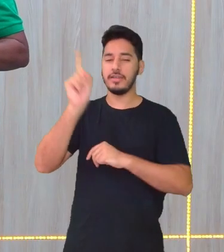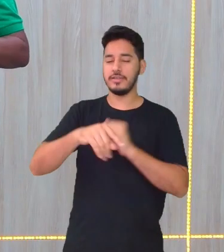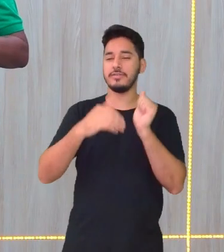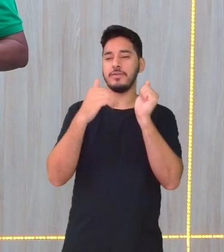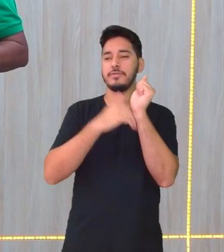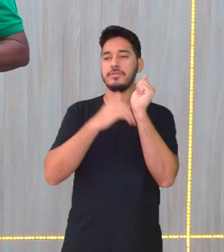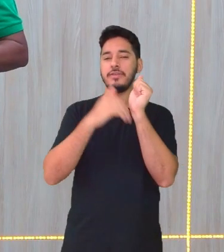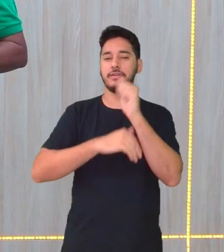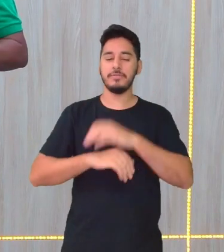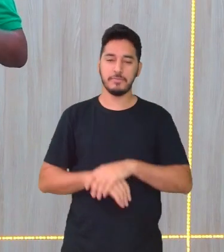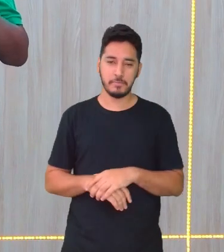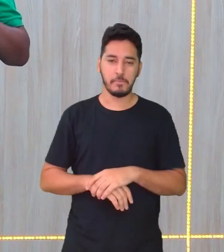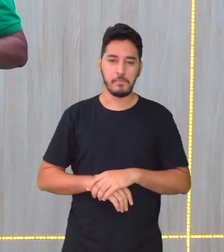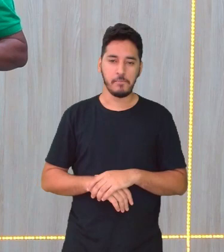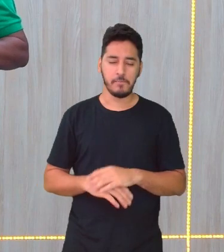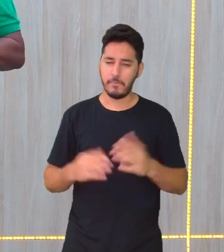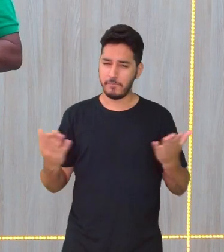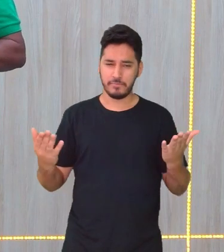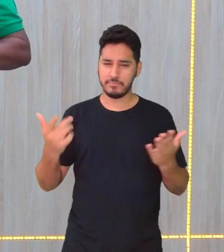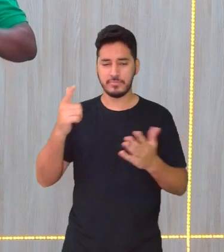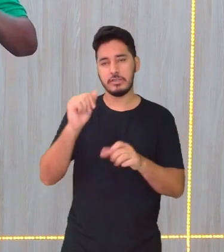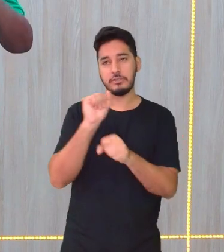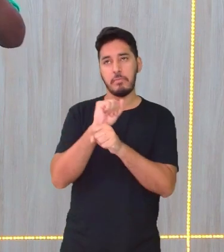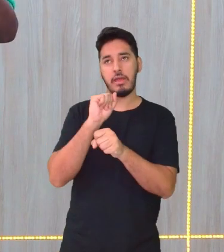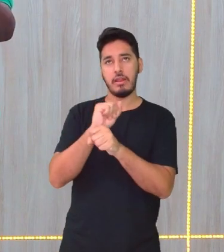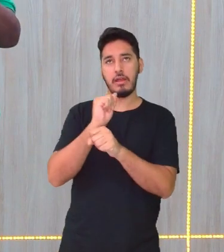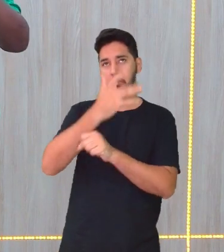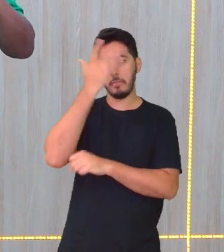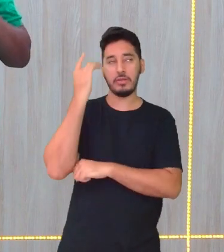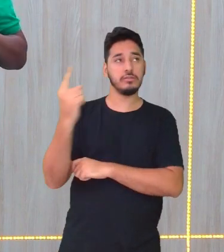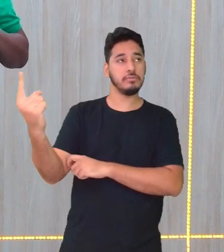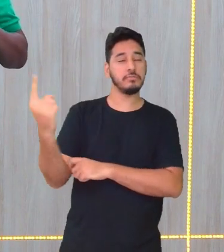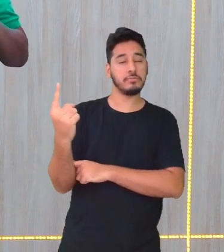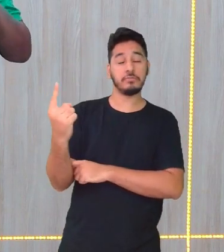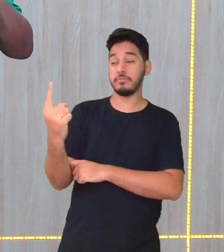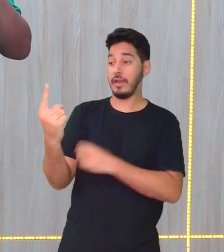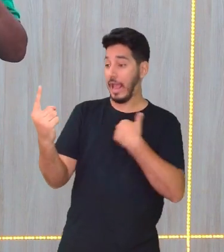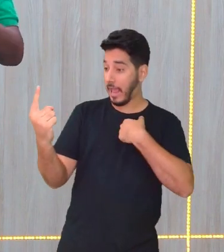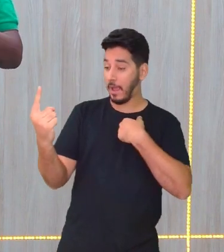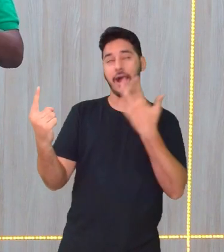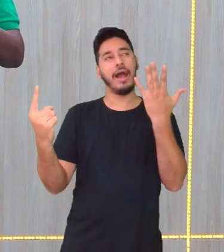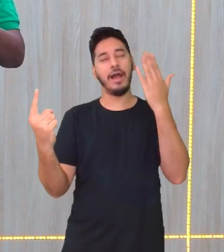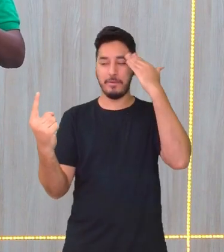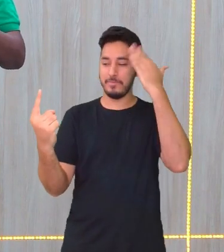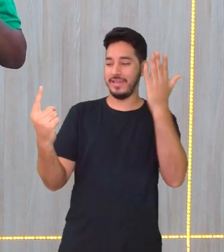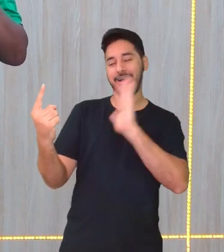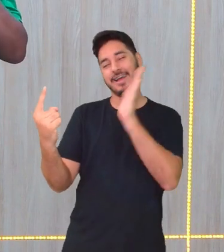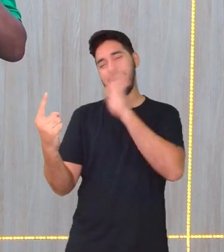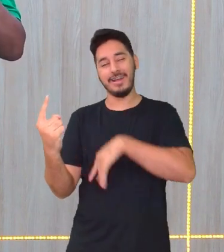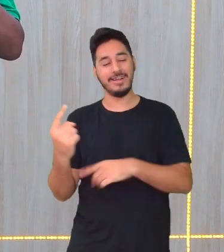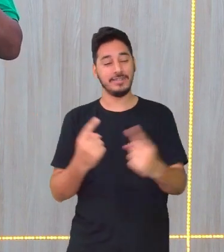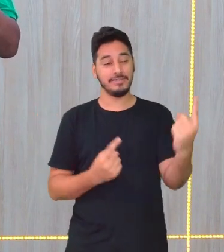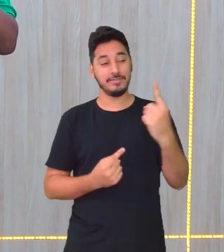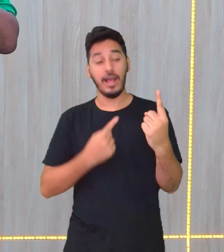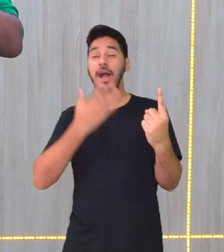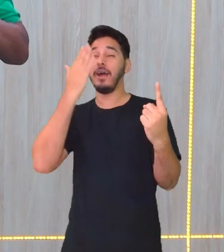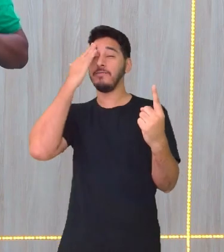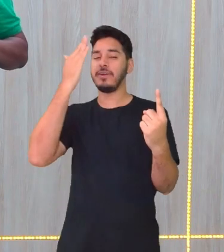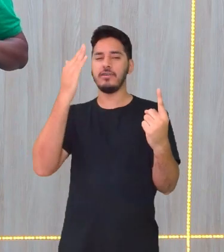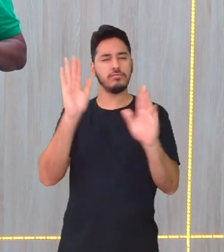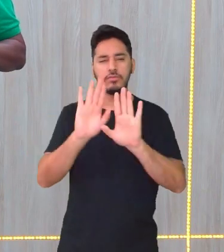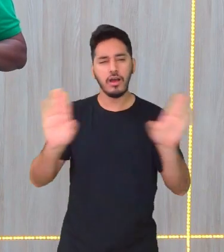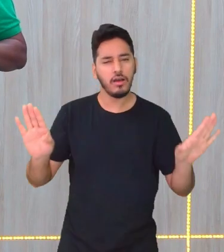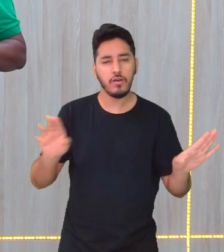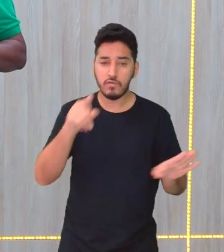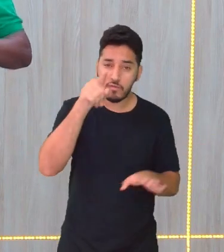segredo. Então, gente, ó, não tem que ficar esperando ninguém elogiar, ninguém lhe valorizar. É você